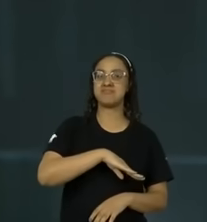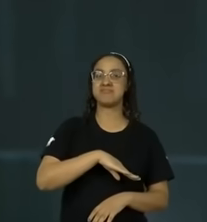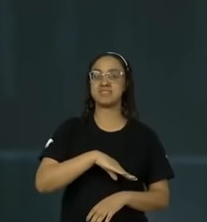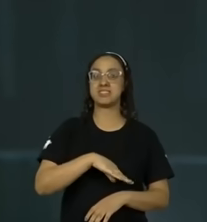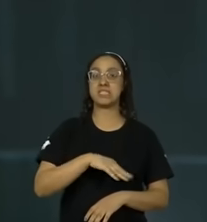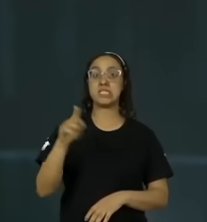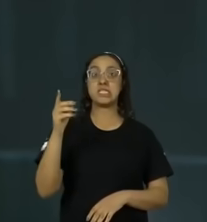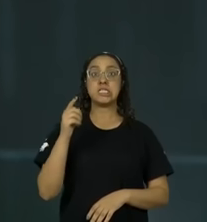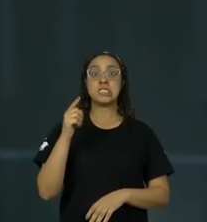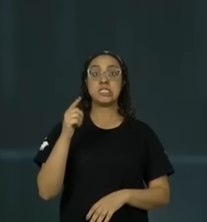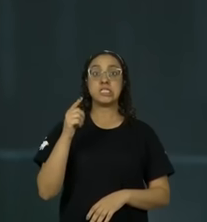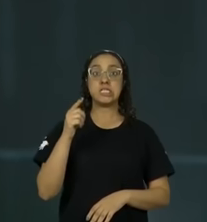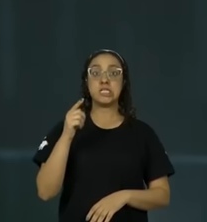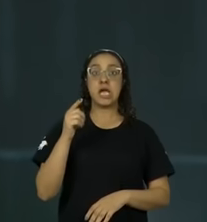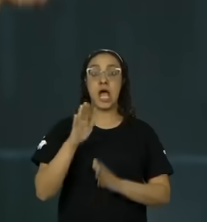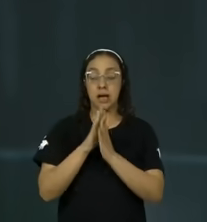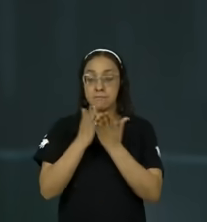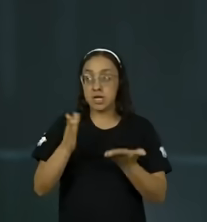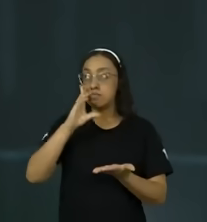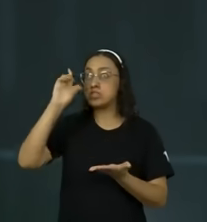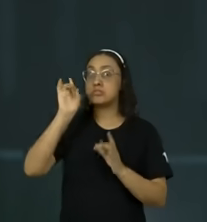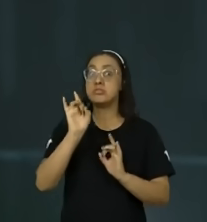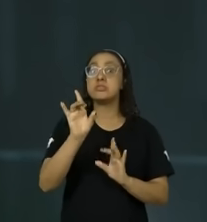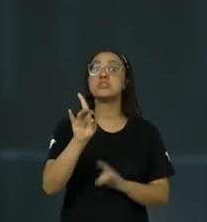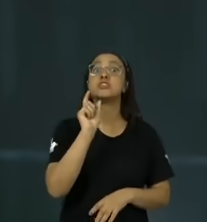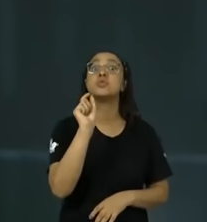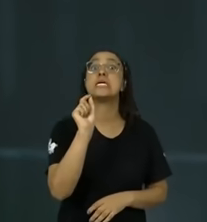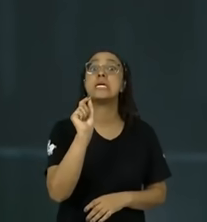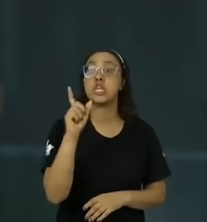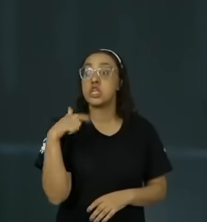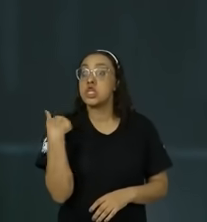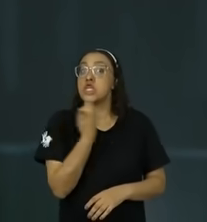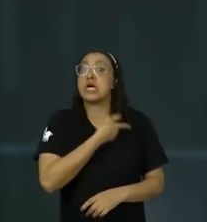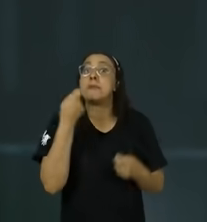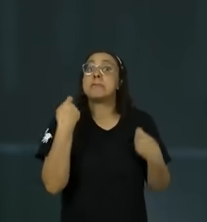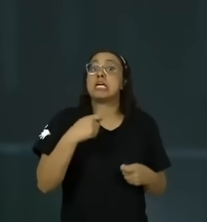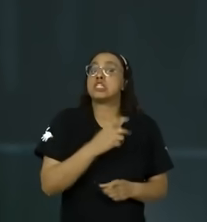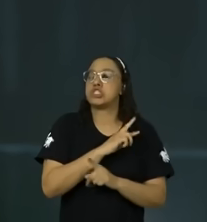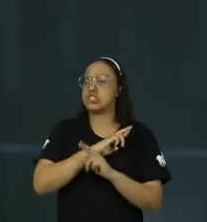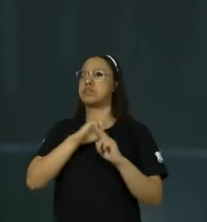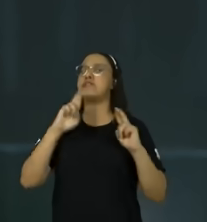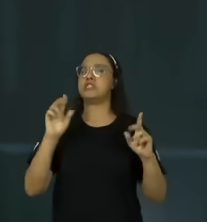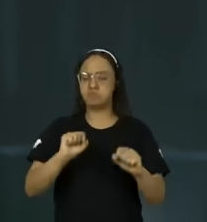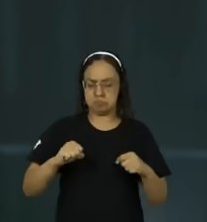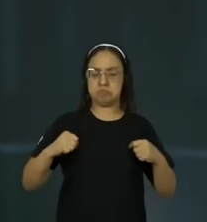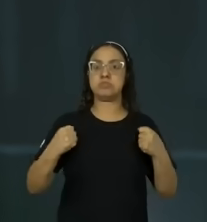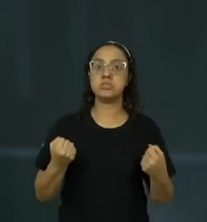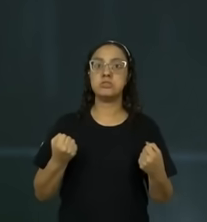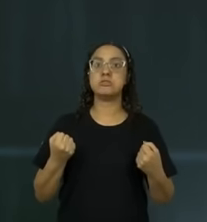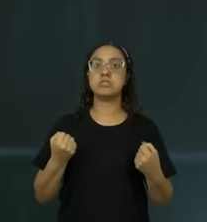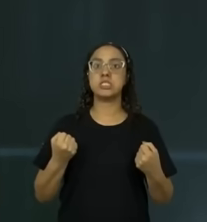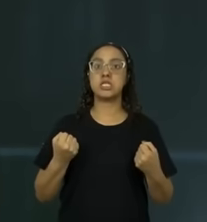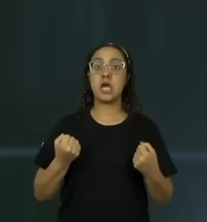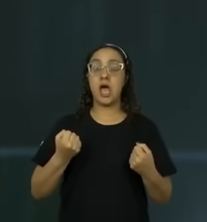para você. O cristianismo nunca vai nivelar você com a massa. O cristianismo sempre vai fazer você ser diferente. Jesus diz: vós sois sal da terra e luz do